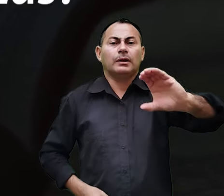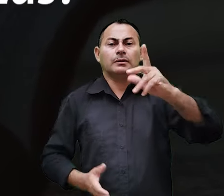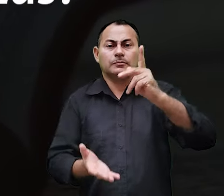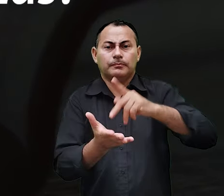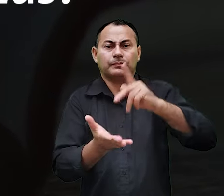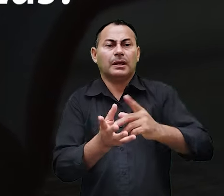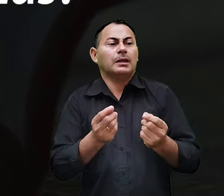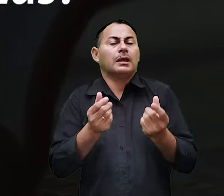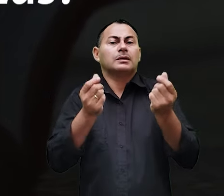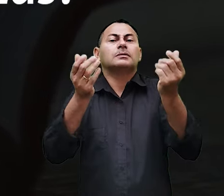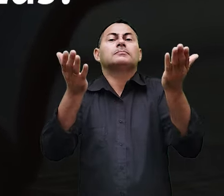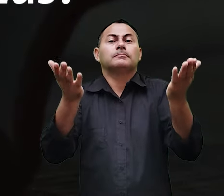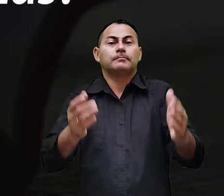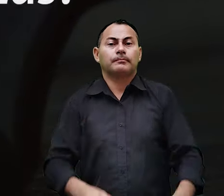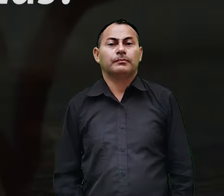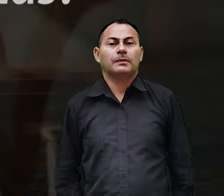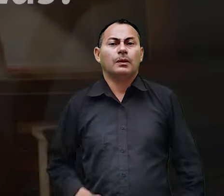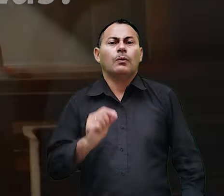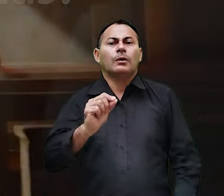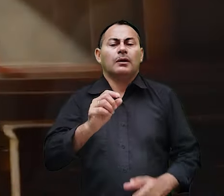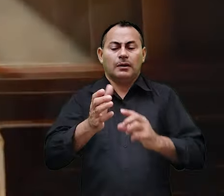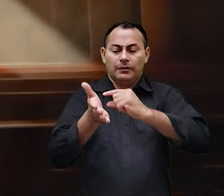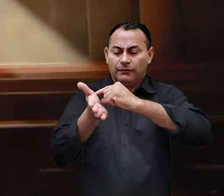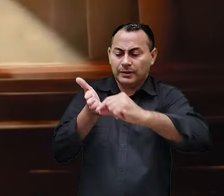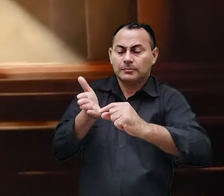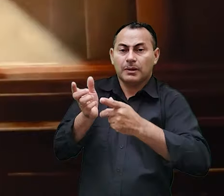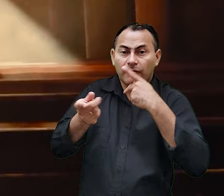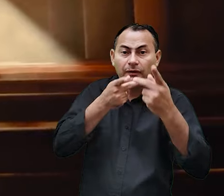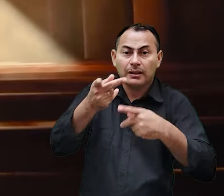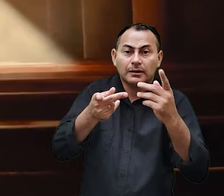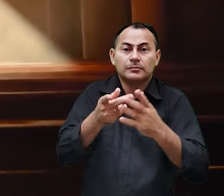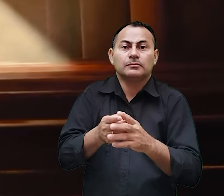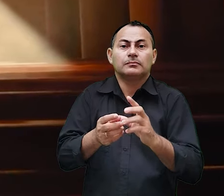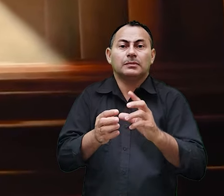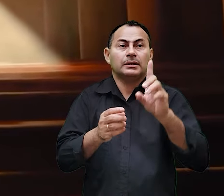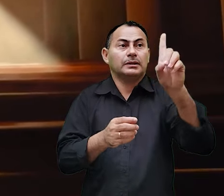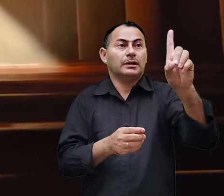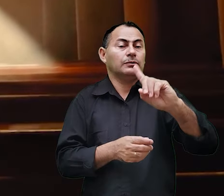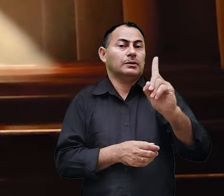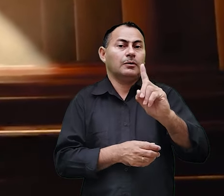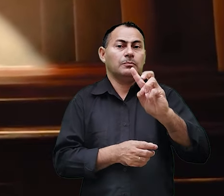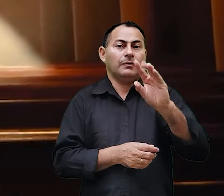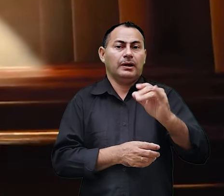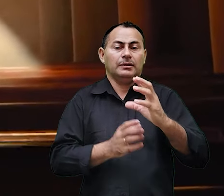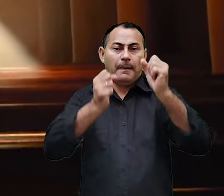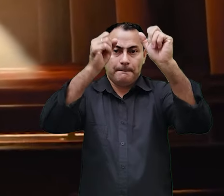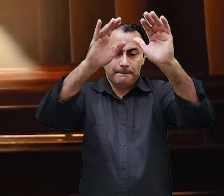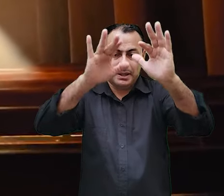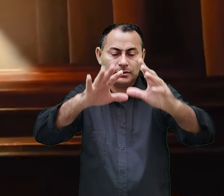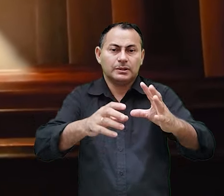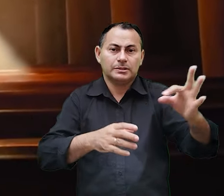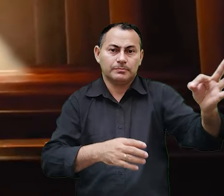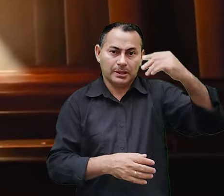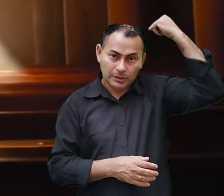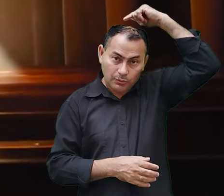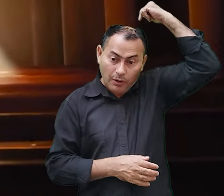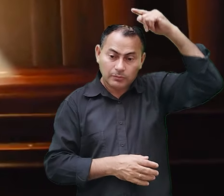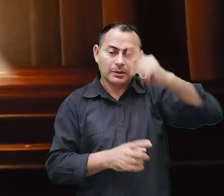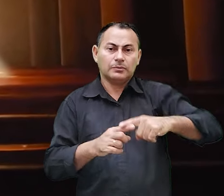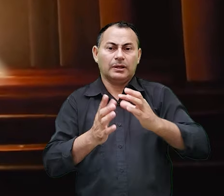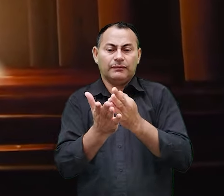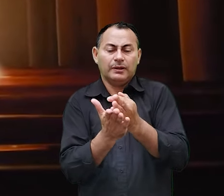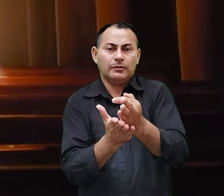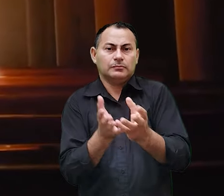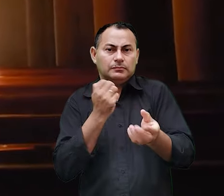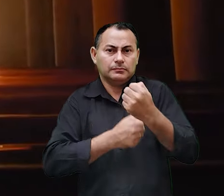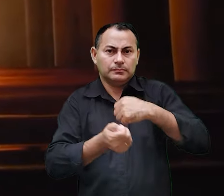quem lhes confiará as verdadeiras riquezas? O que esse versículo está nos dizendo? Que Deus não vai nos abençoar